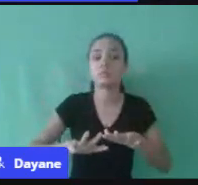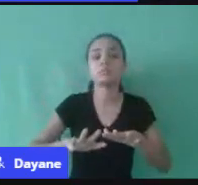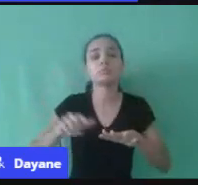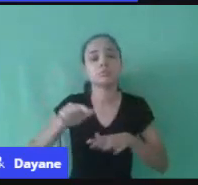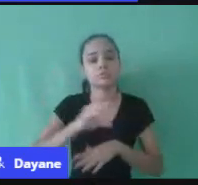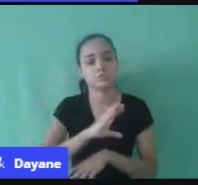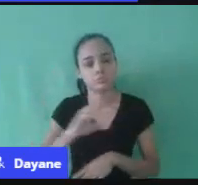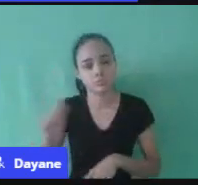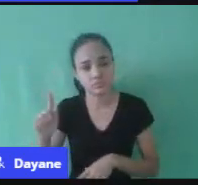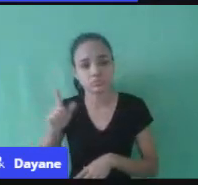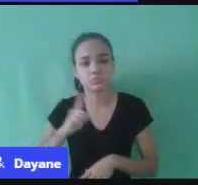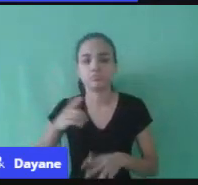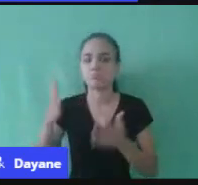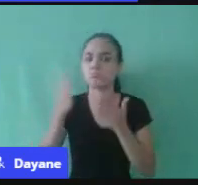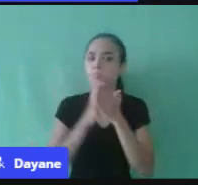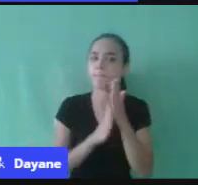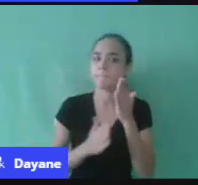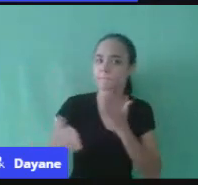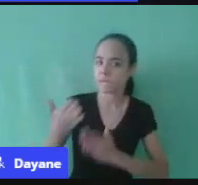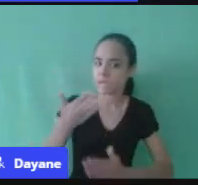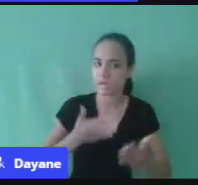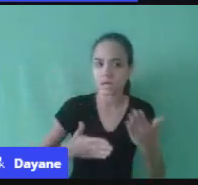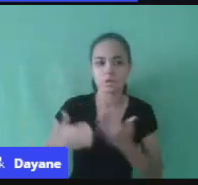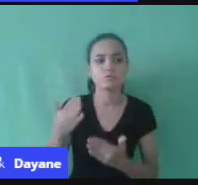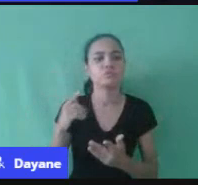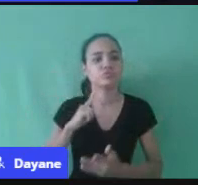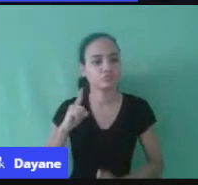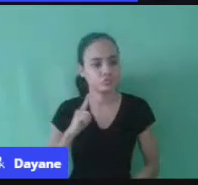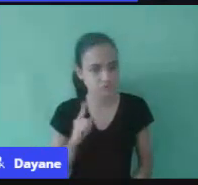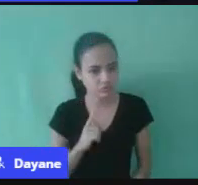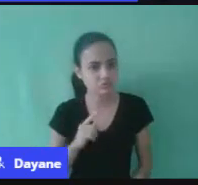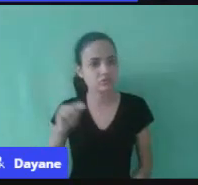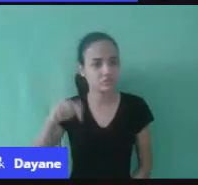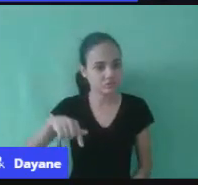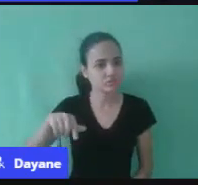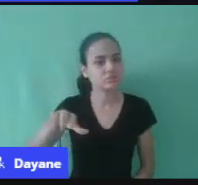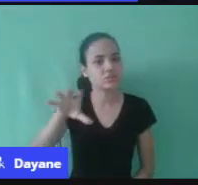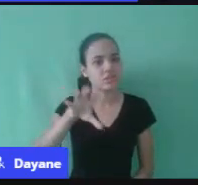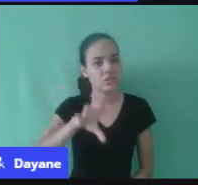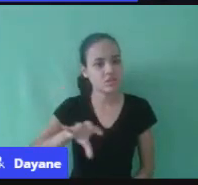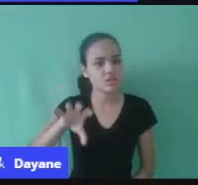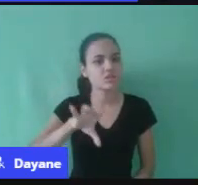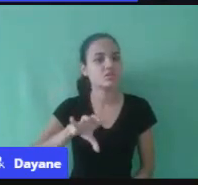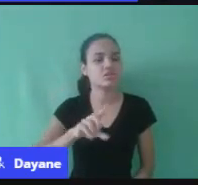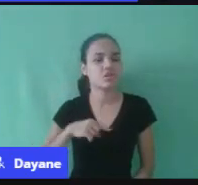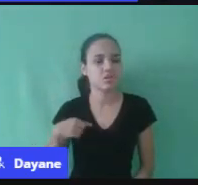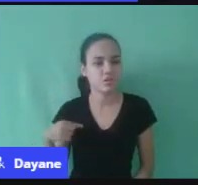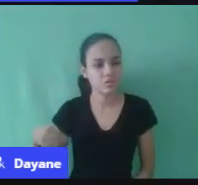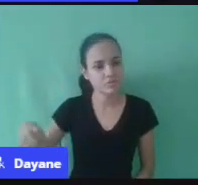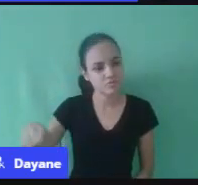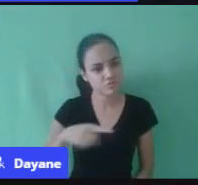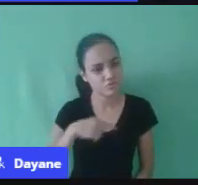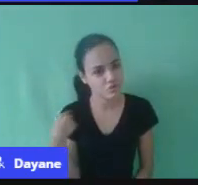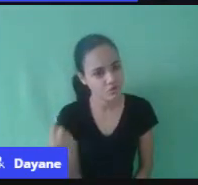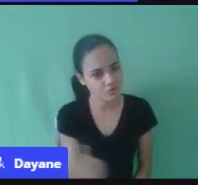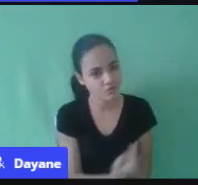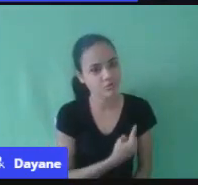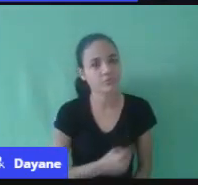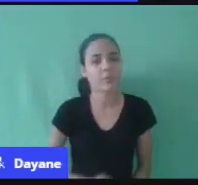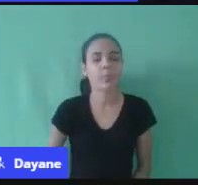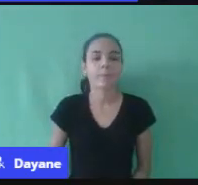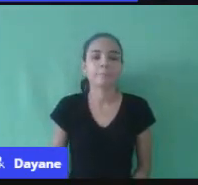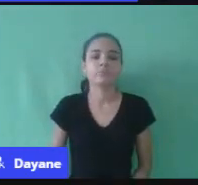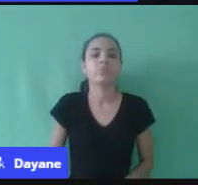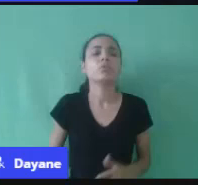nossa região, né? Então, aqui nós vamos falar um pouquinho desses aspectos naturais. Quais são esses aspectos